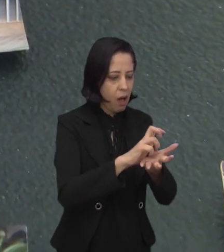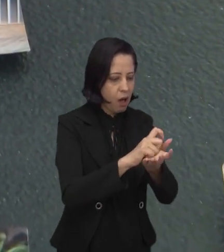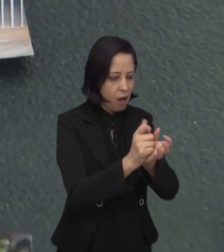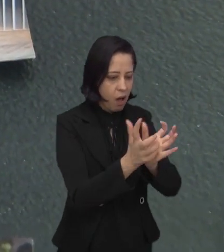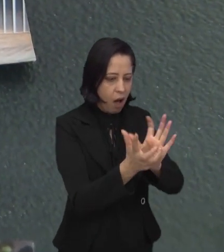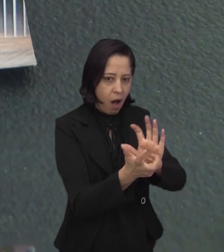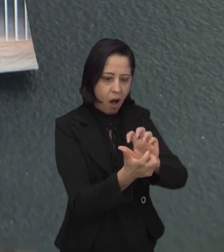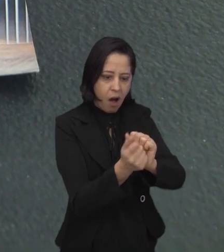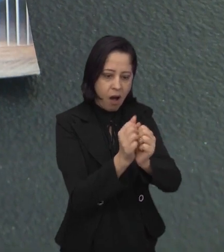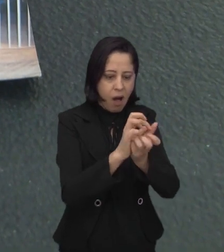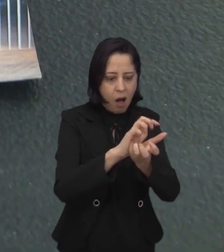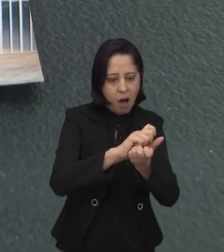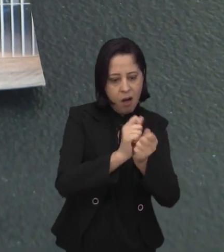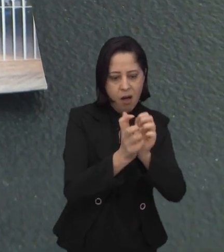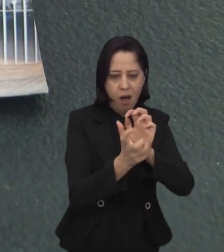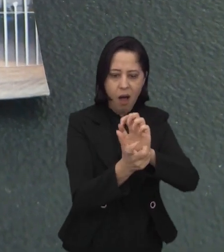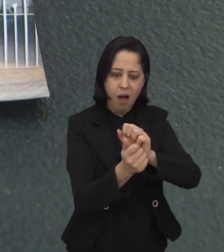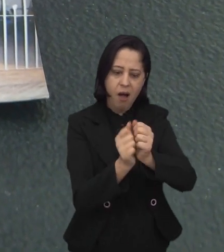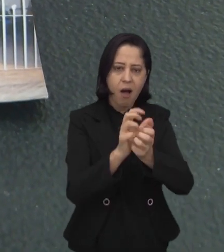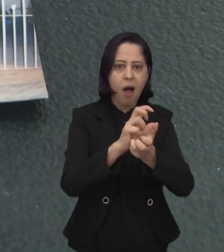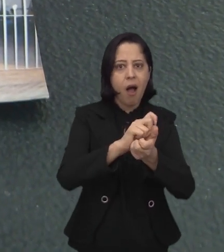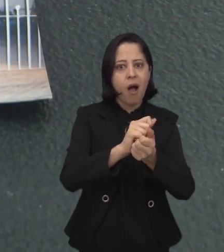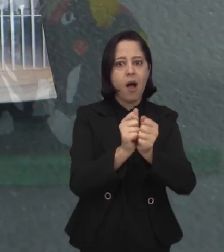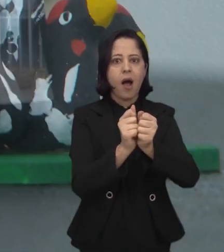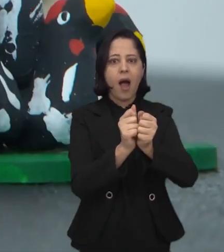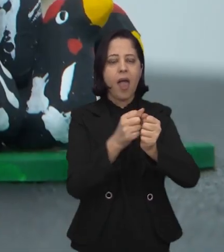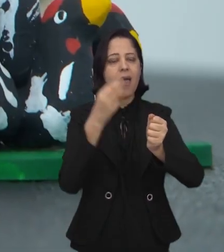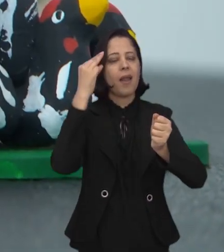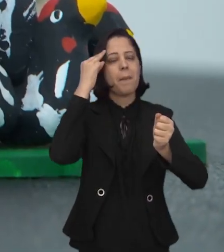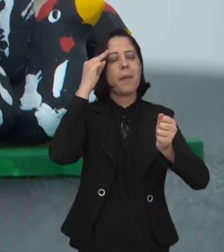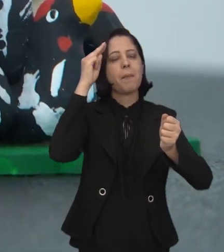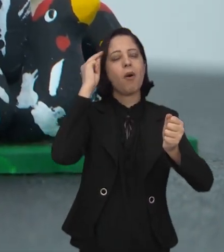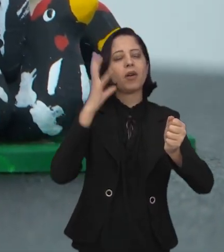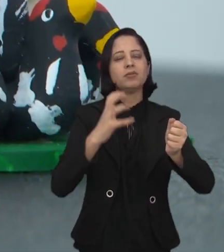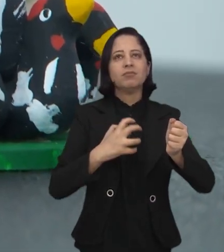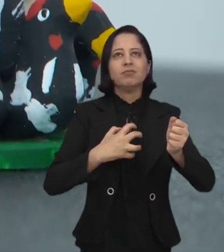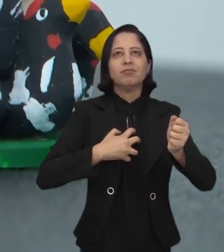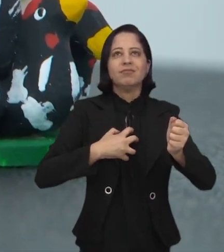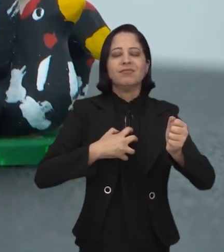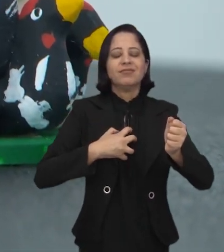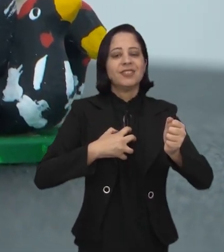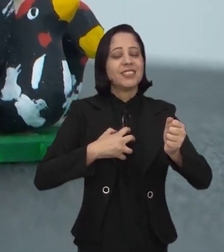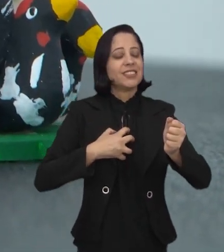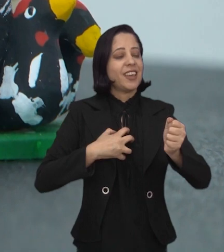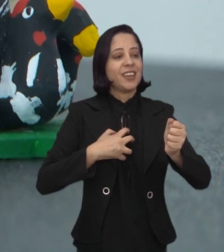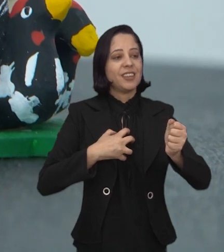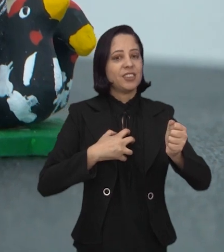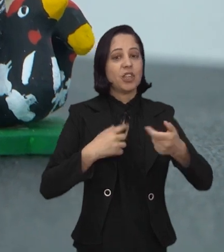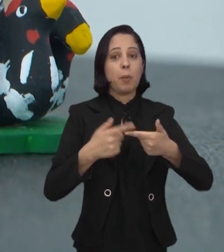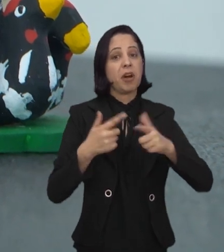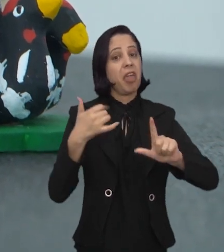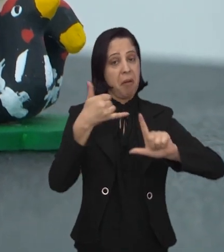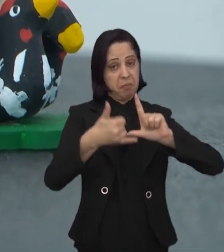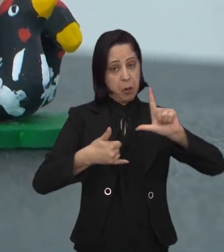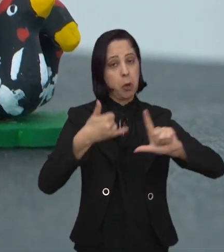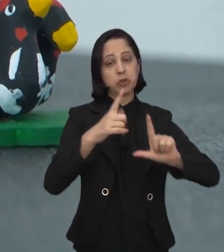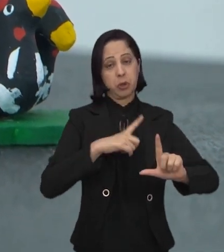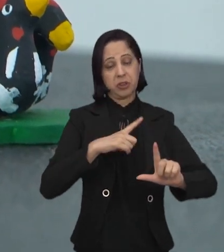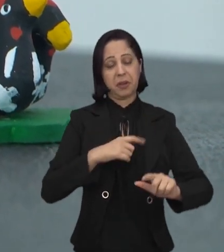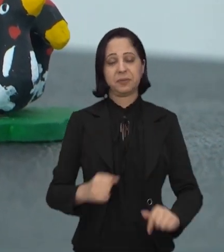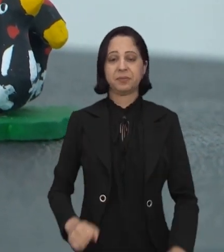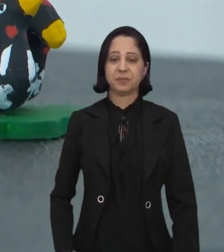família continua falando sobre ela. Então, é uma forma da gente continuar, né, a arte dela e continuar a memória dela e das outras que vieram antes